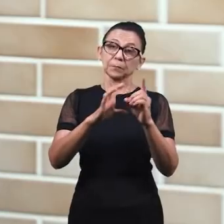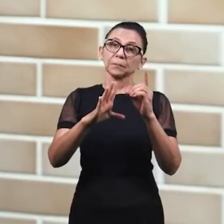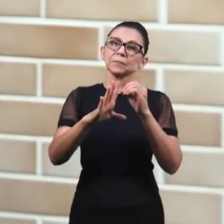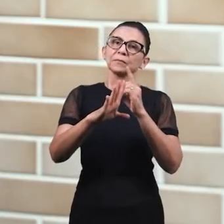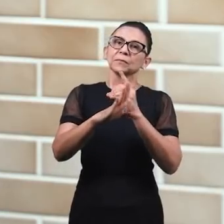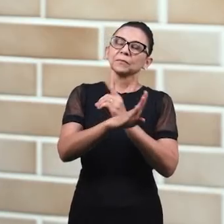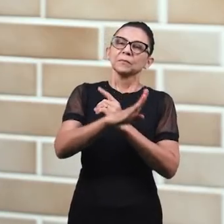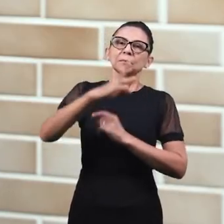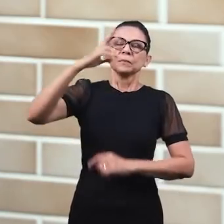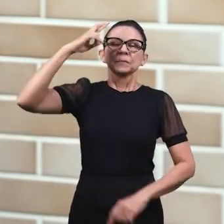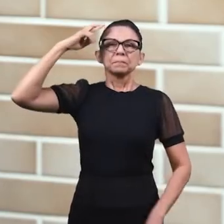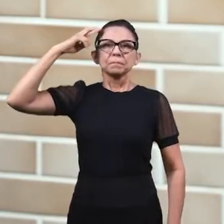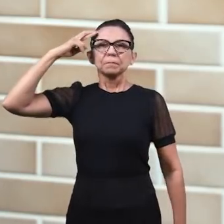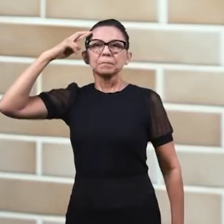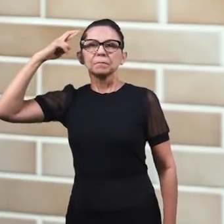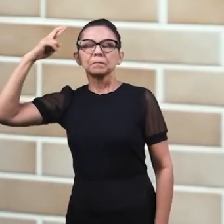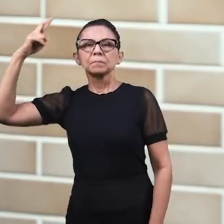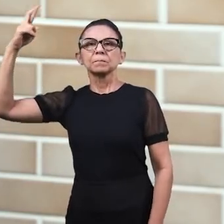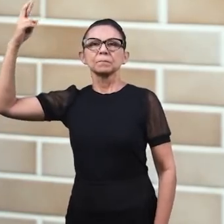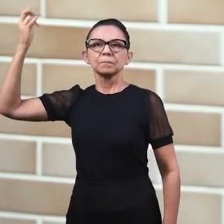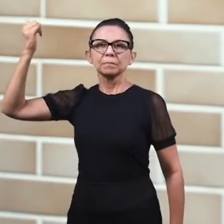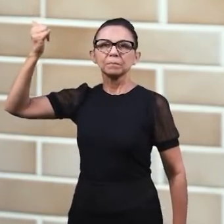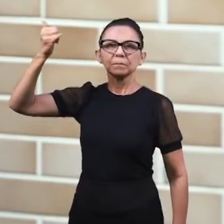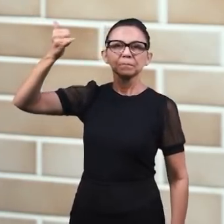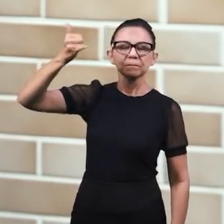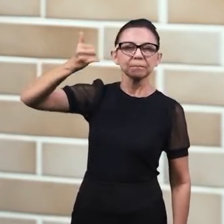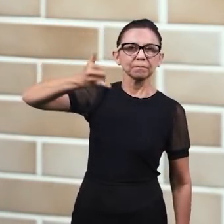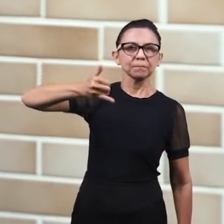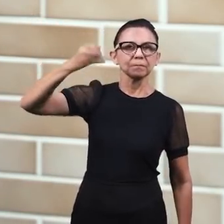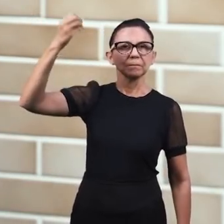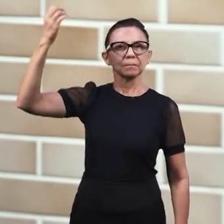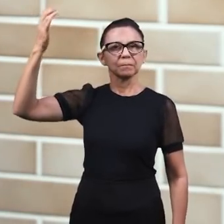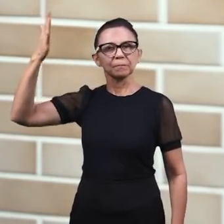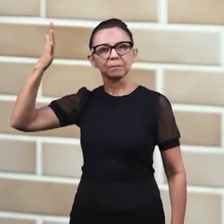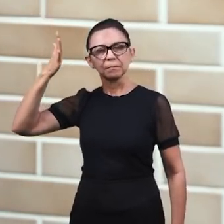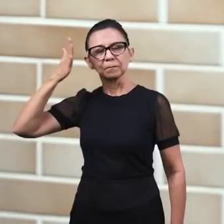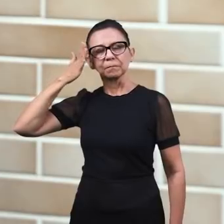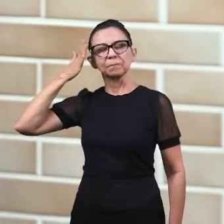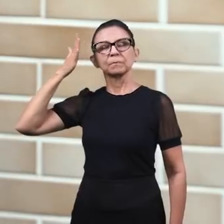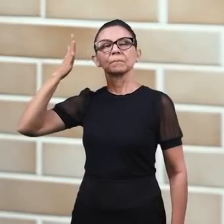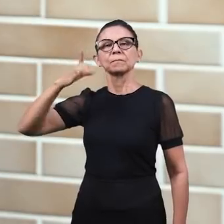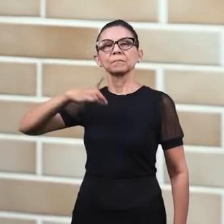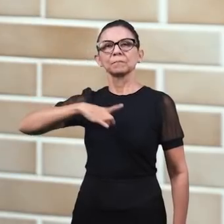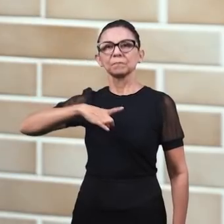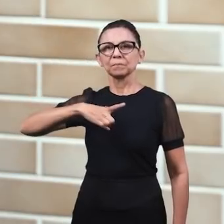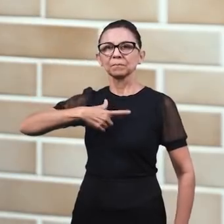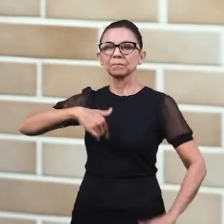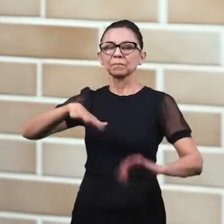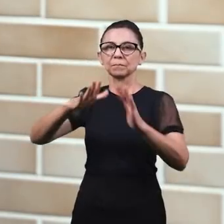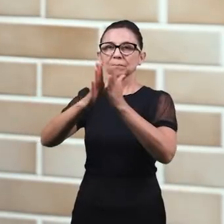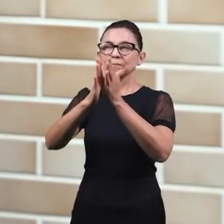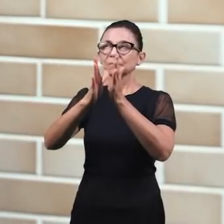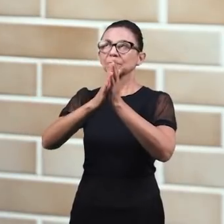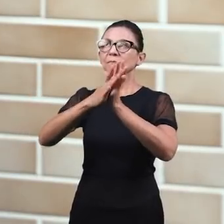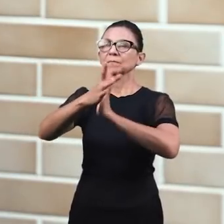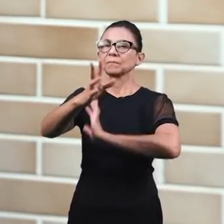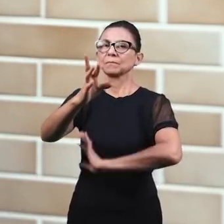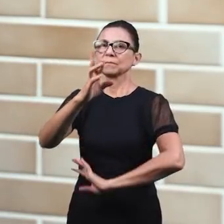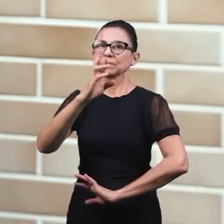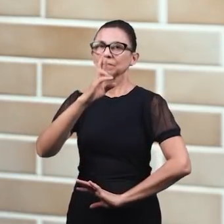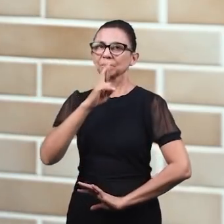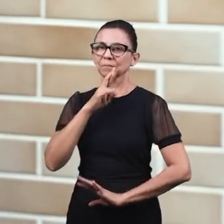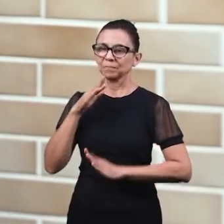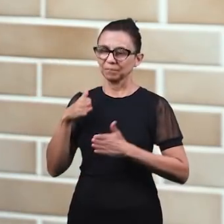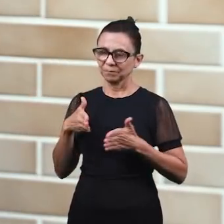escola bíblica dominical, o Senhor tem nos falado muito e o Senhor tem nos trazido respostas